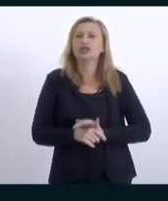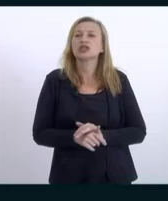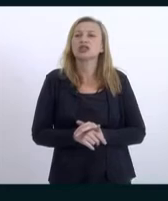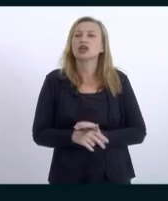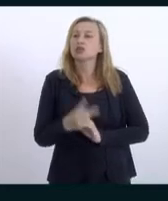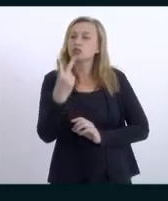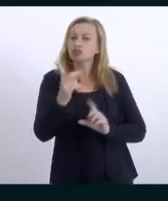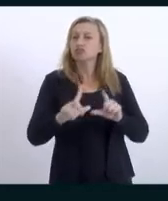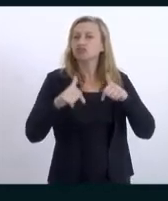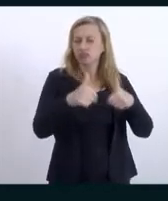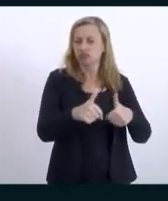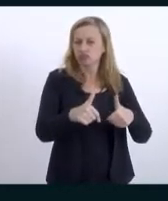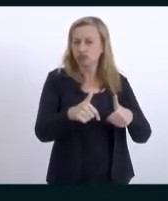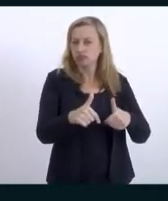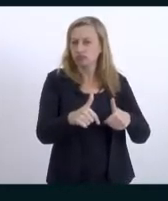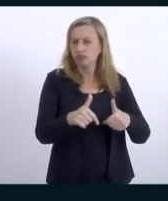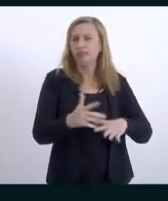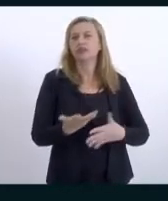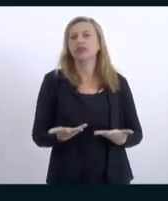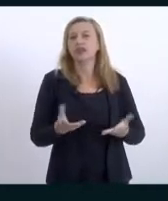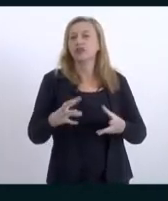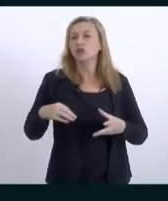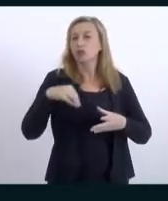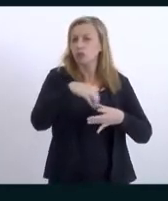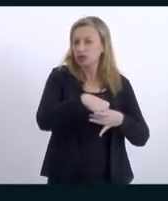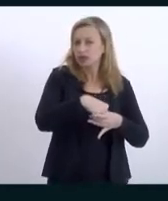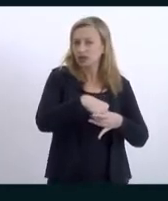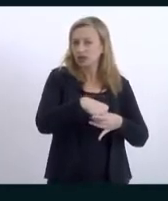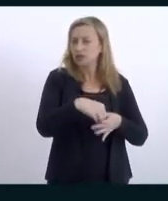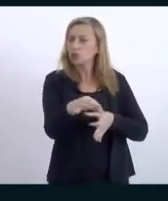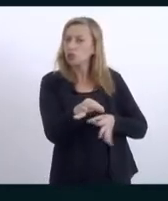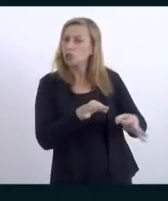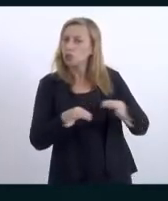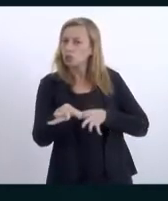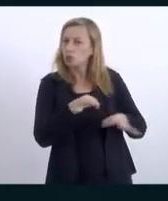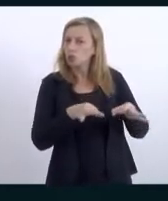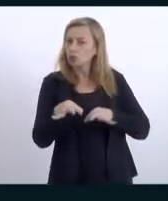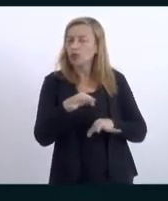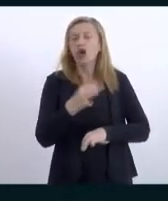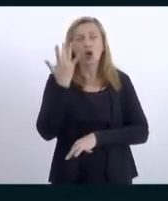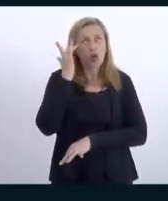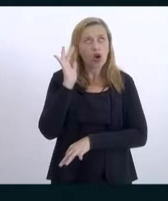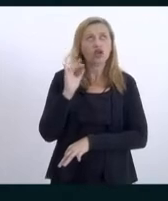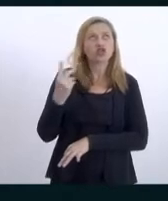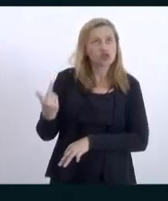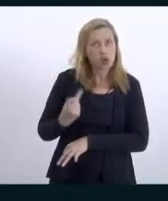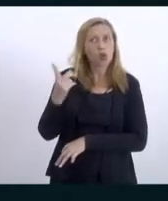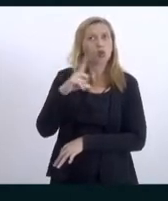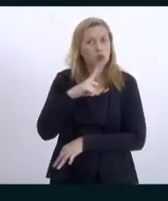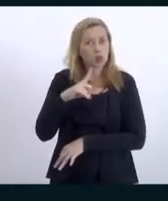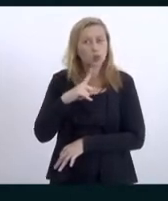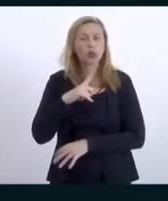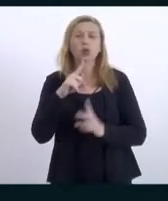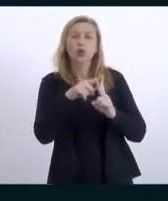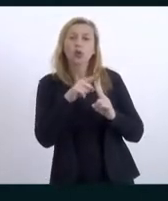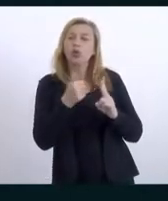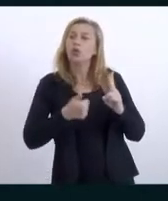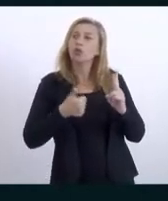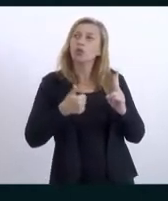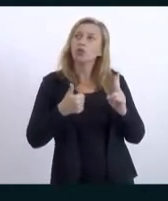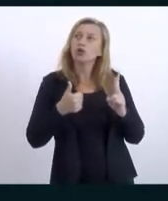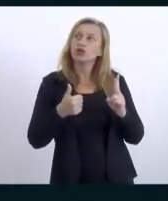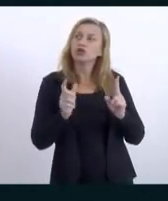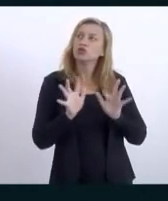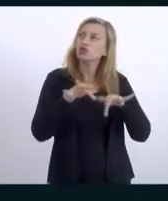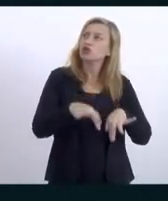duas ações que foram implementadas de planejamento que eu acho que tiveram valor. Uma na década no